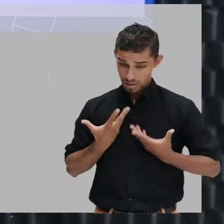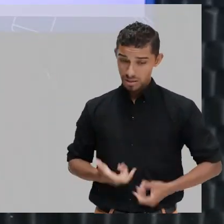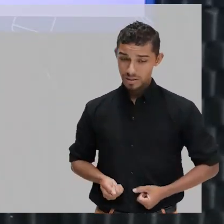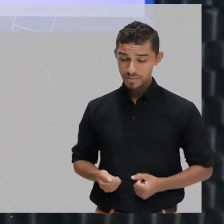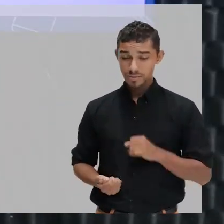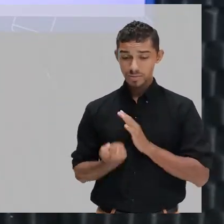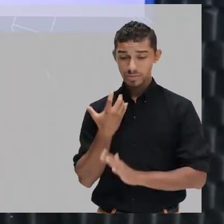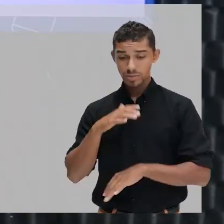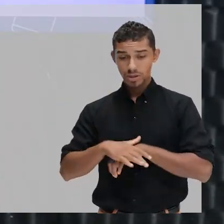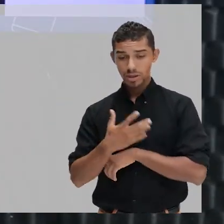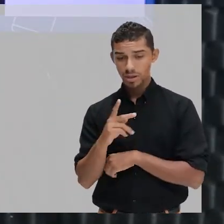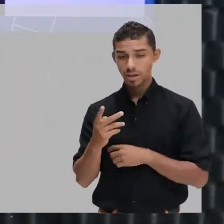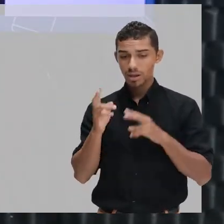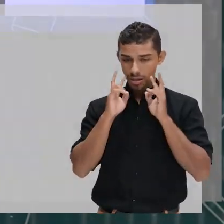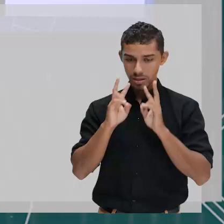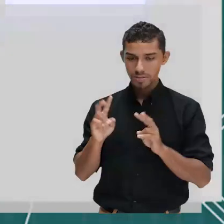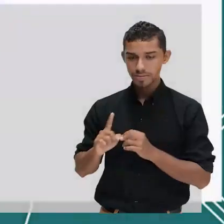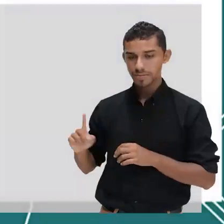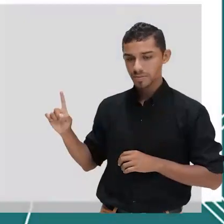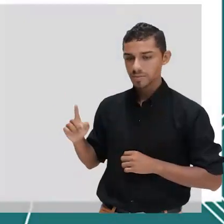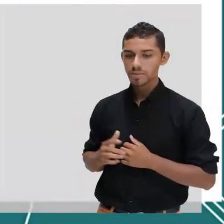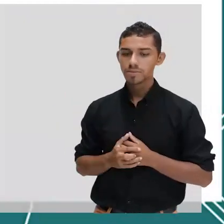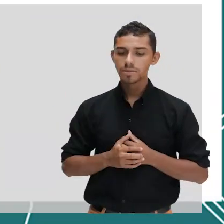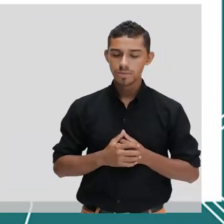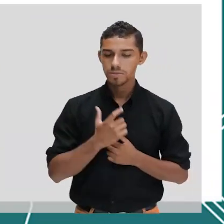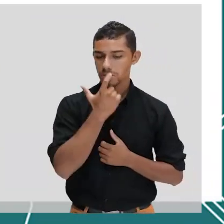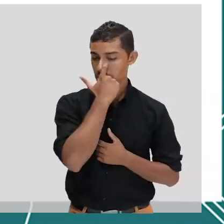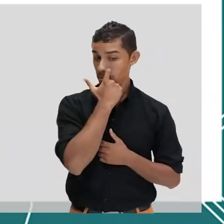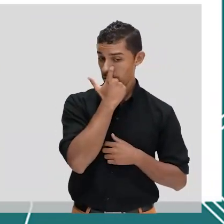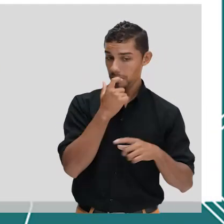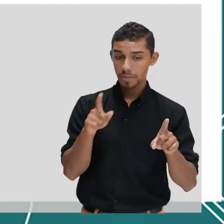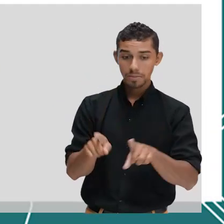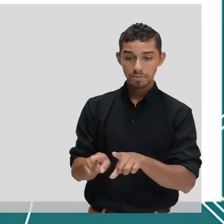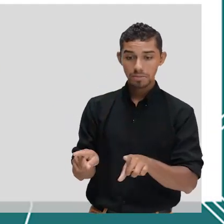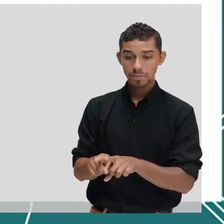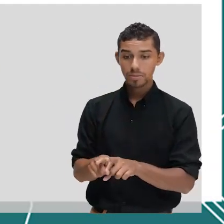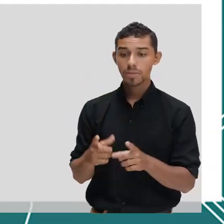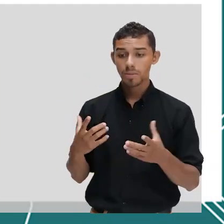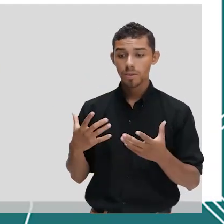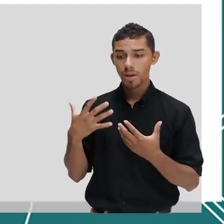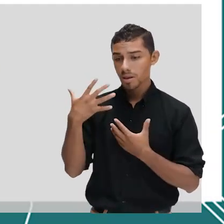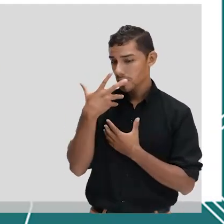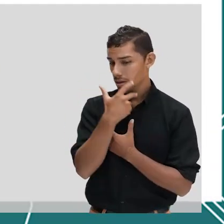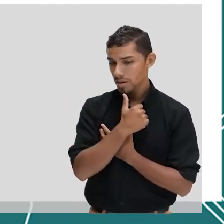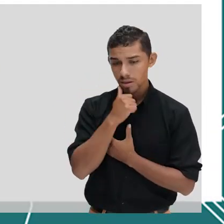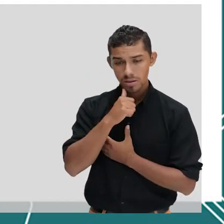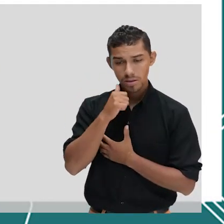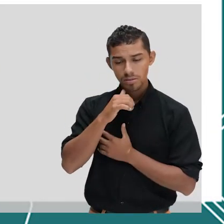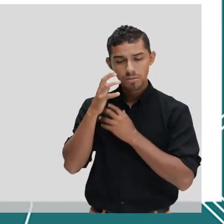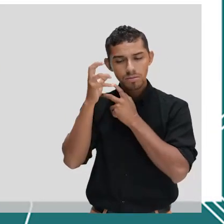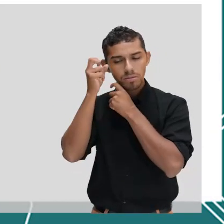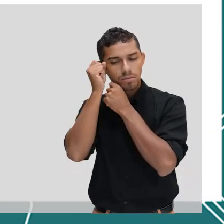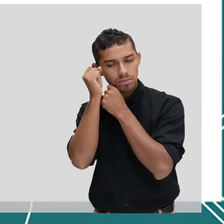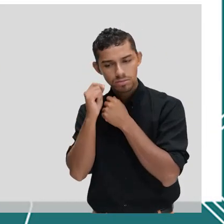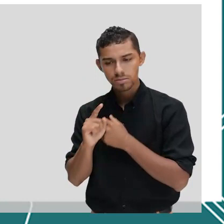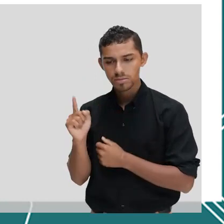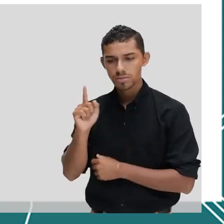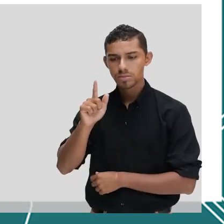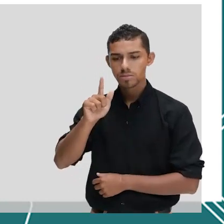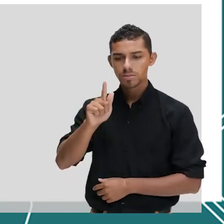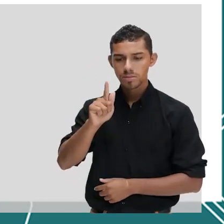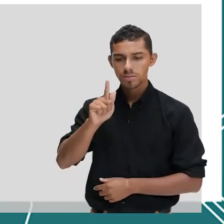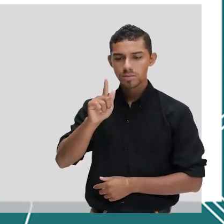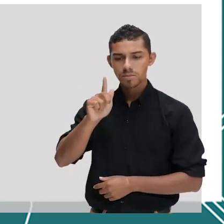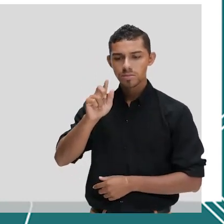na produção audiovisual stop motion. Espetáculo A Bela Adormecida do Giramundo. Né? Vocês estão vendo aqui